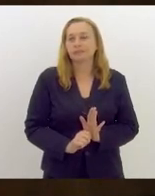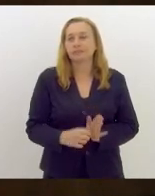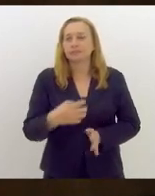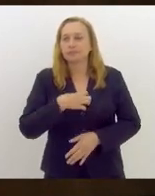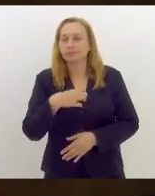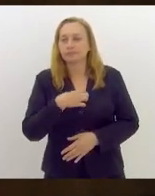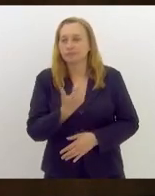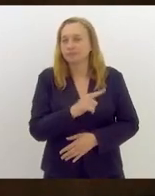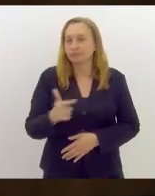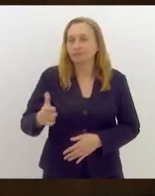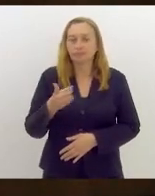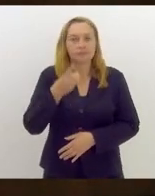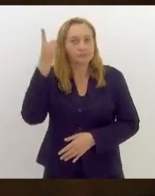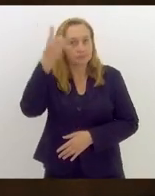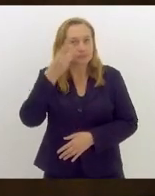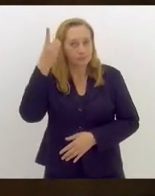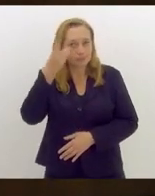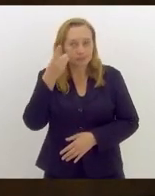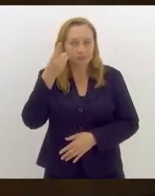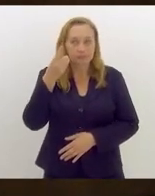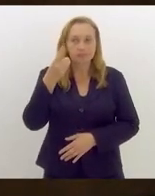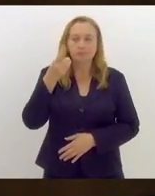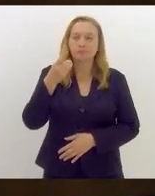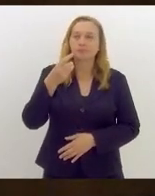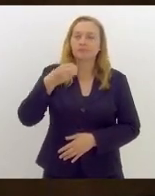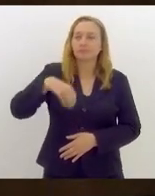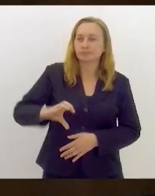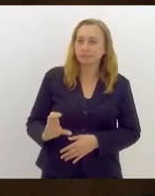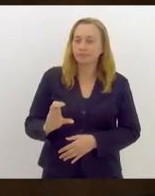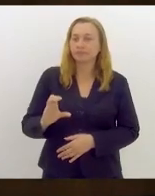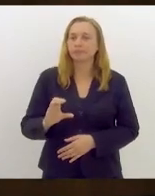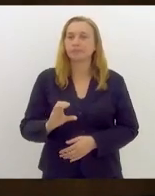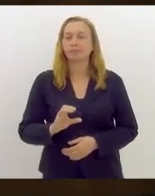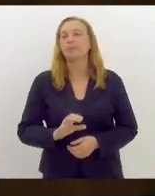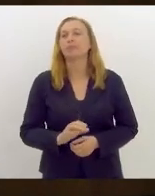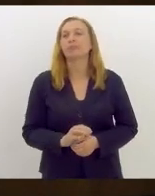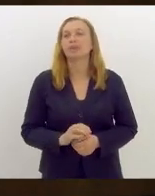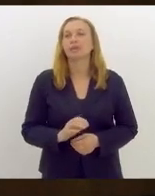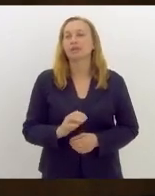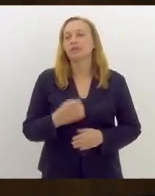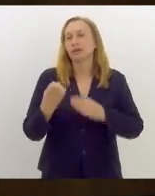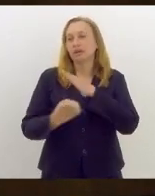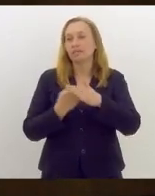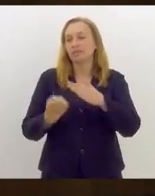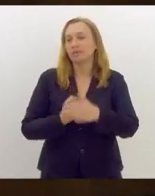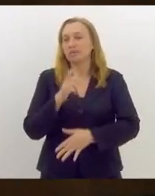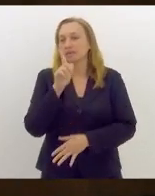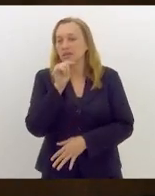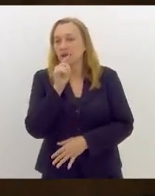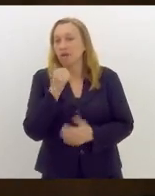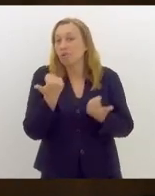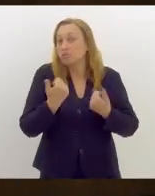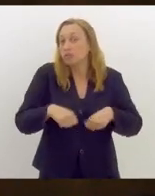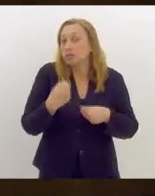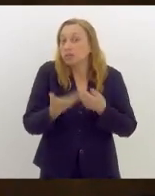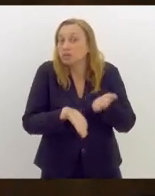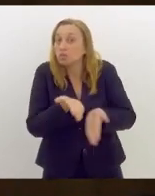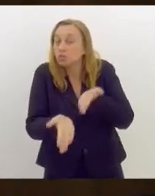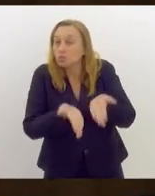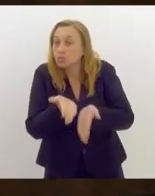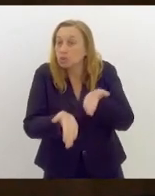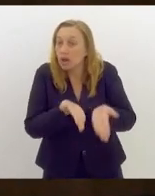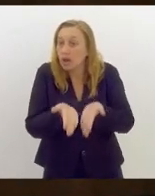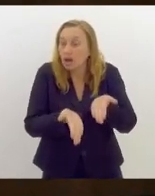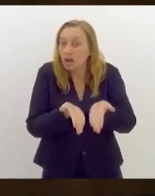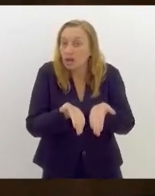sentido deputado Carlos Henrique que a Cedae que remaneceu que precisa cuidar do sistema